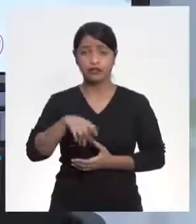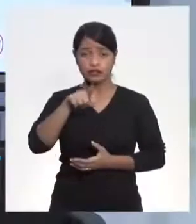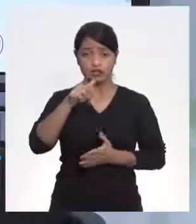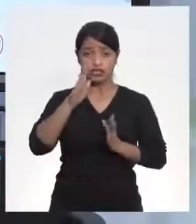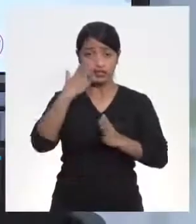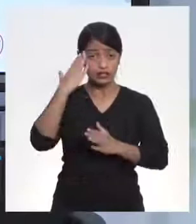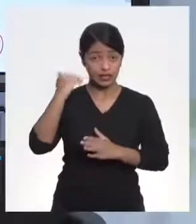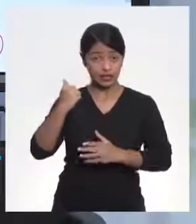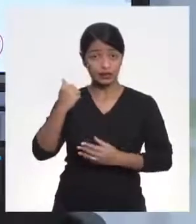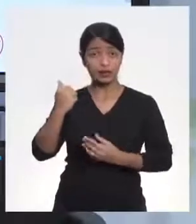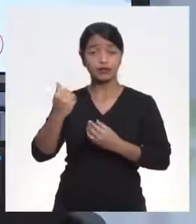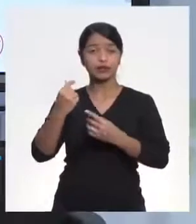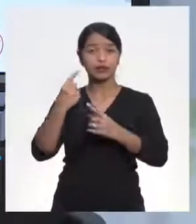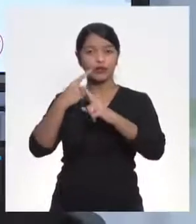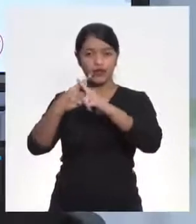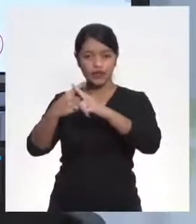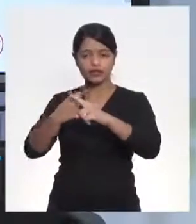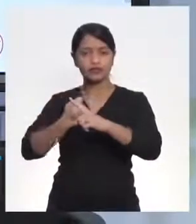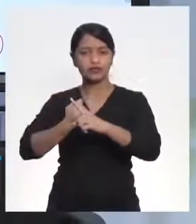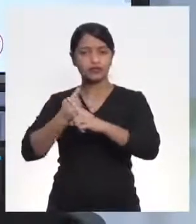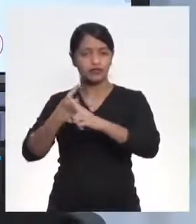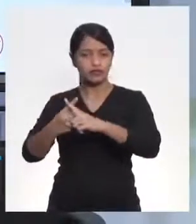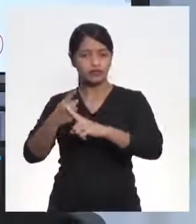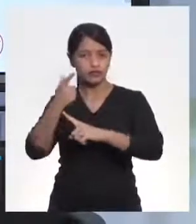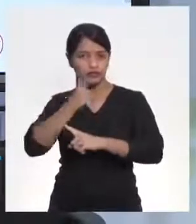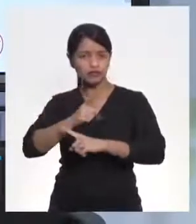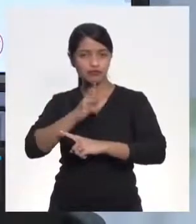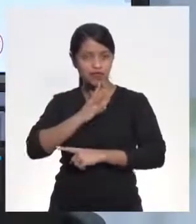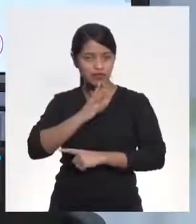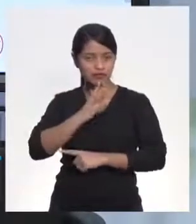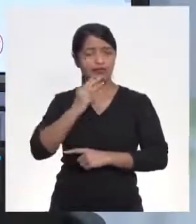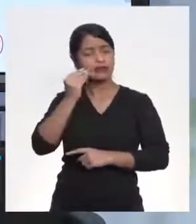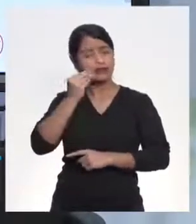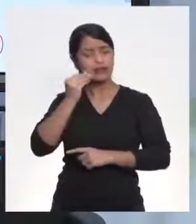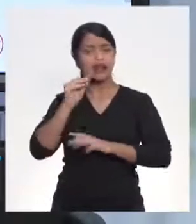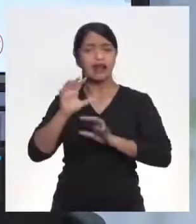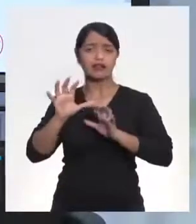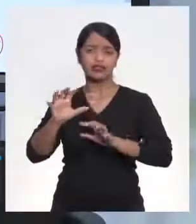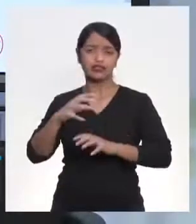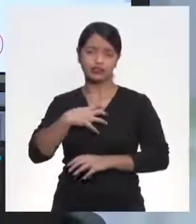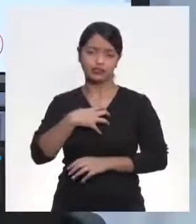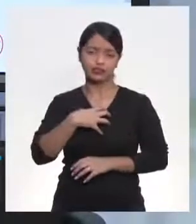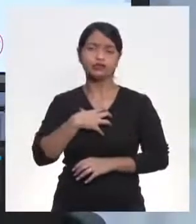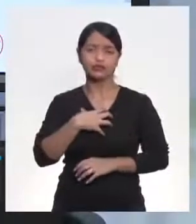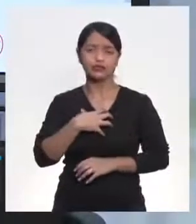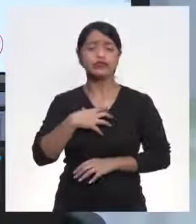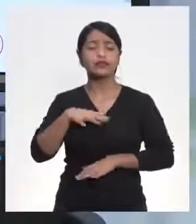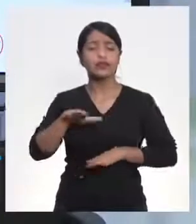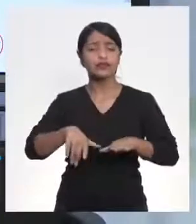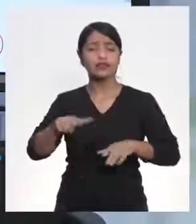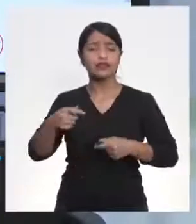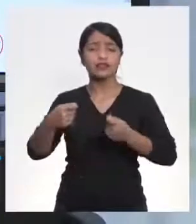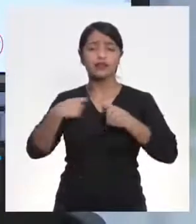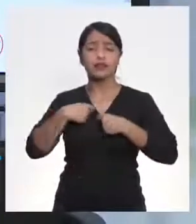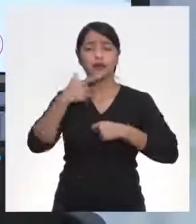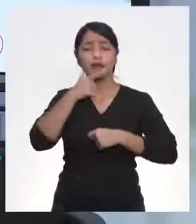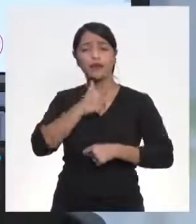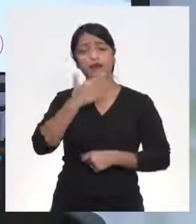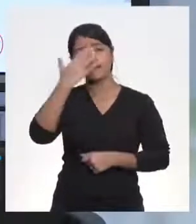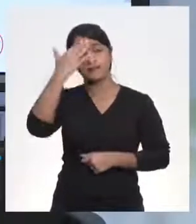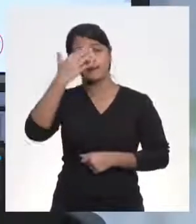dos múltiplos, tentem fazer pela essa decomposição, né? Tentem executar, que às vezes é uma ferramenta até um pouquinho mais fácil, né,